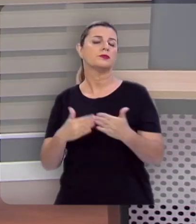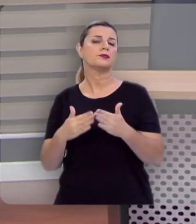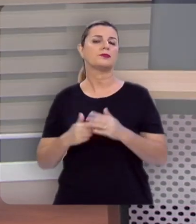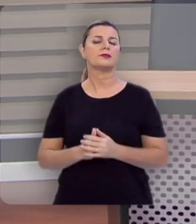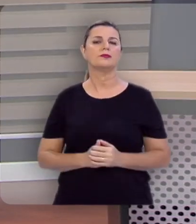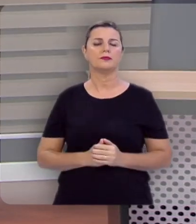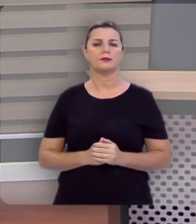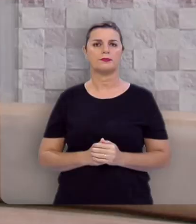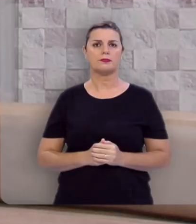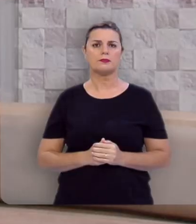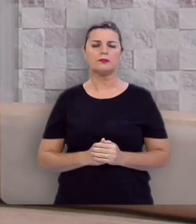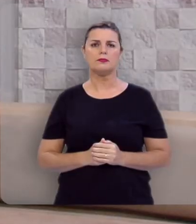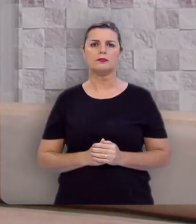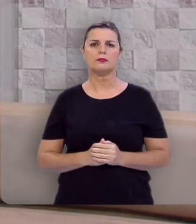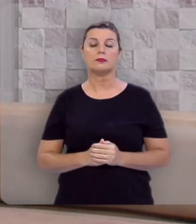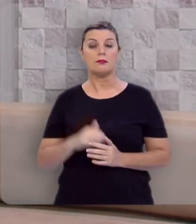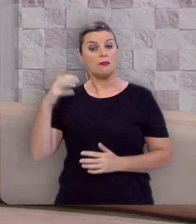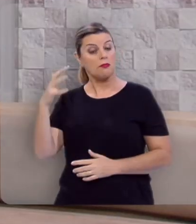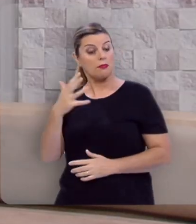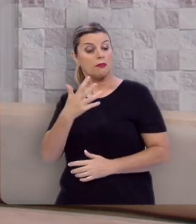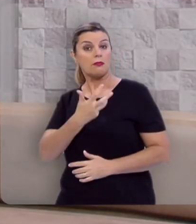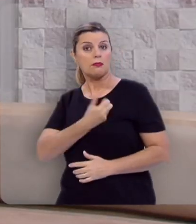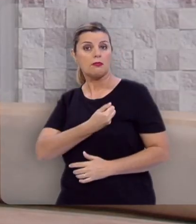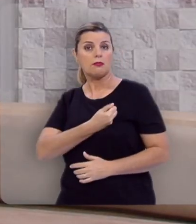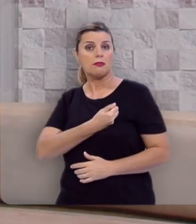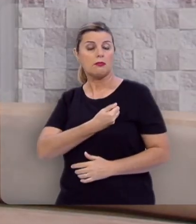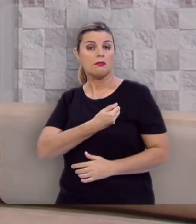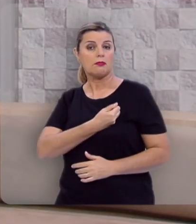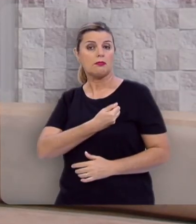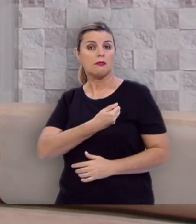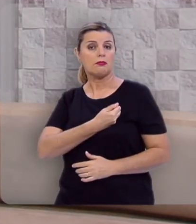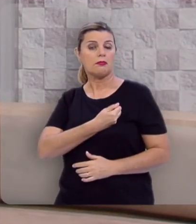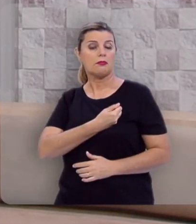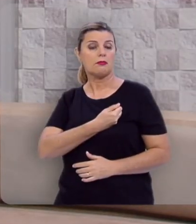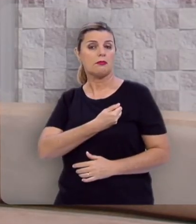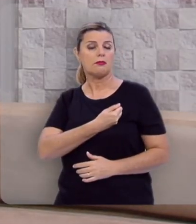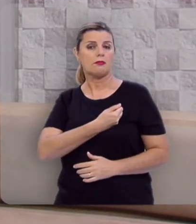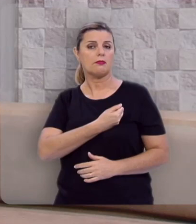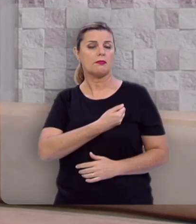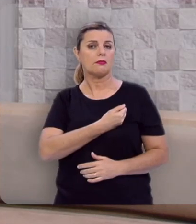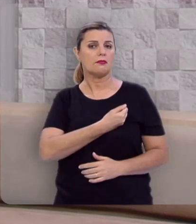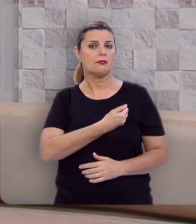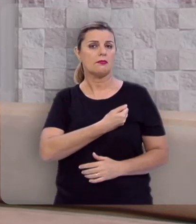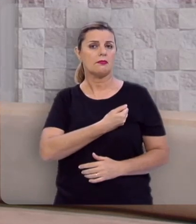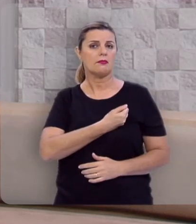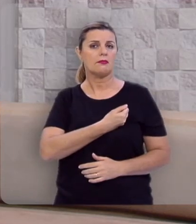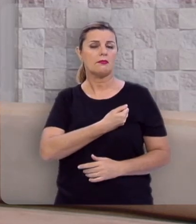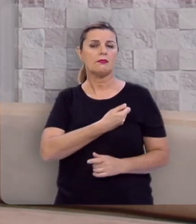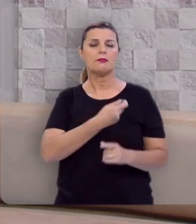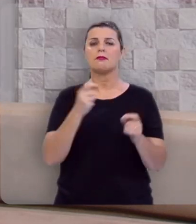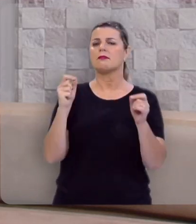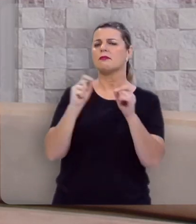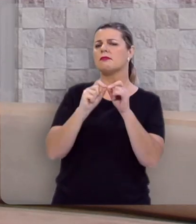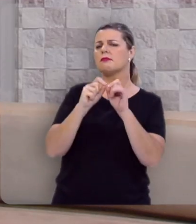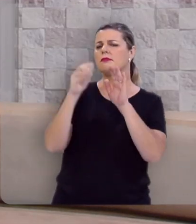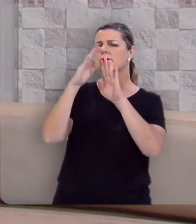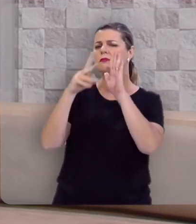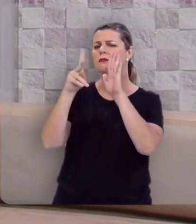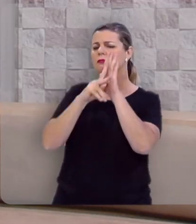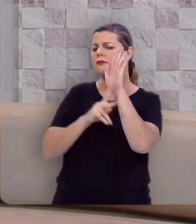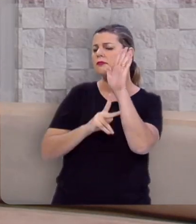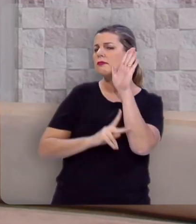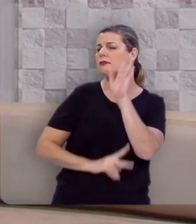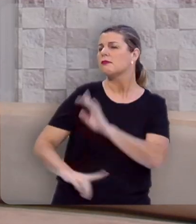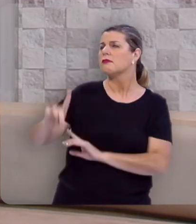a Ômega. A salvação, ela foi